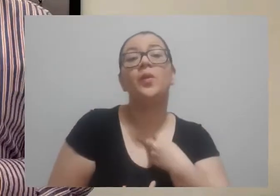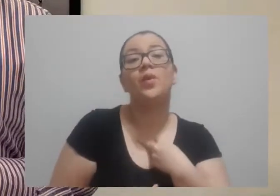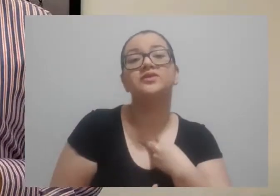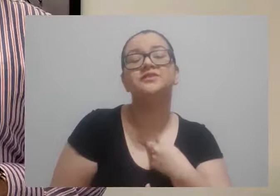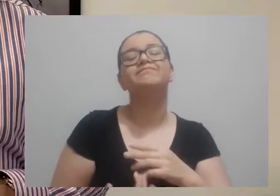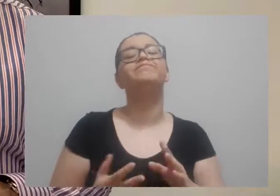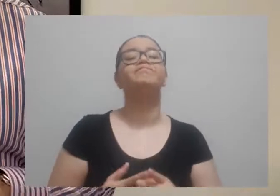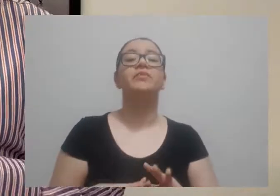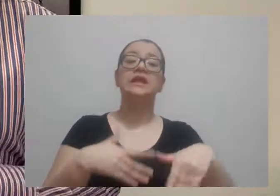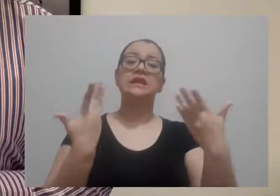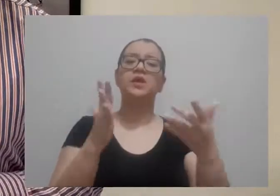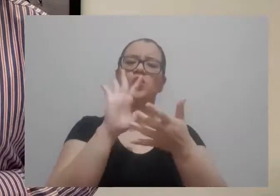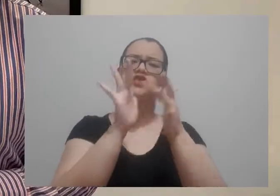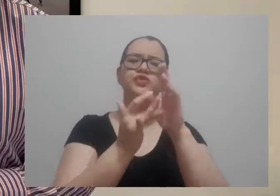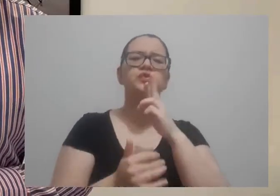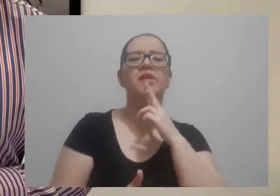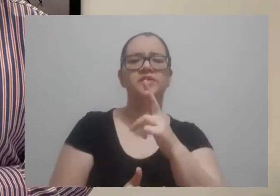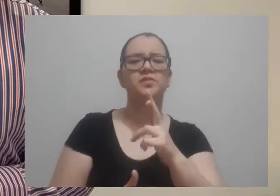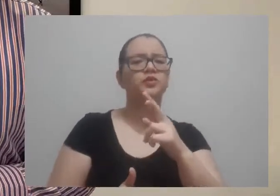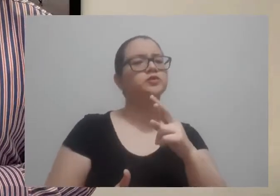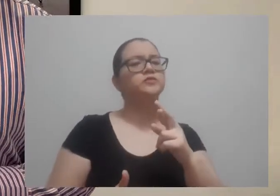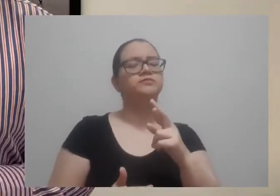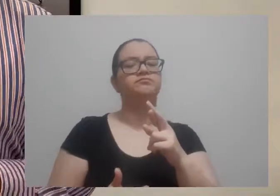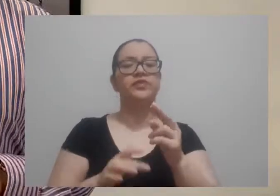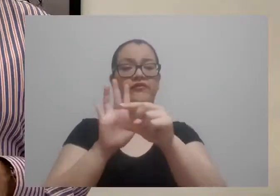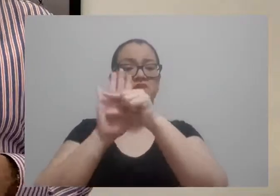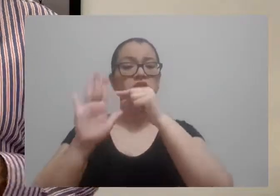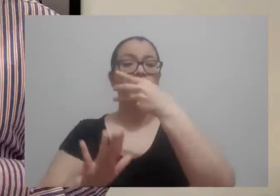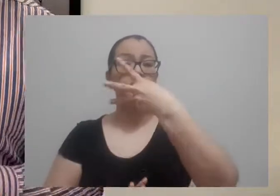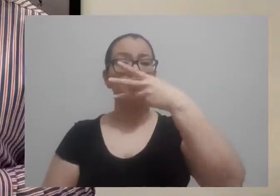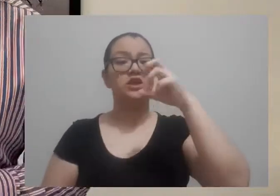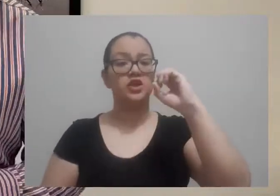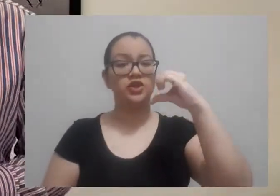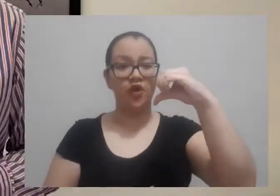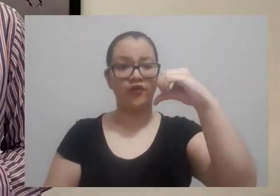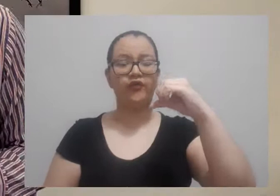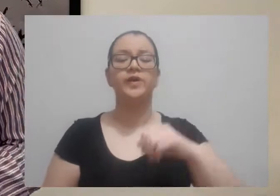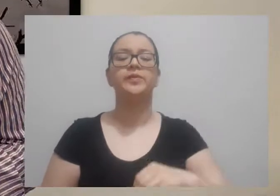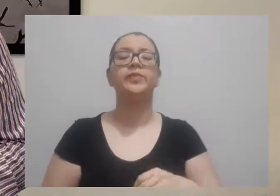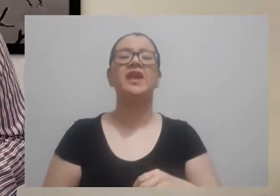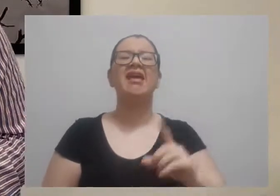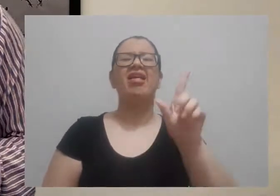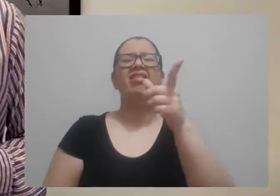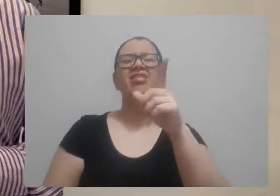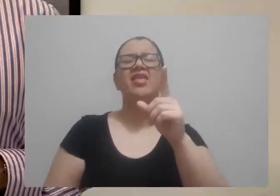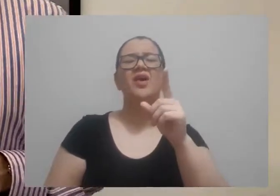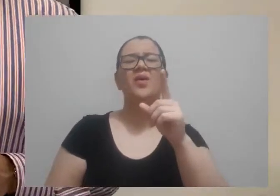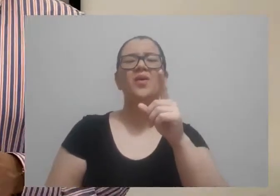autoridade. Versículo 39. Não resistam ao perverso. O pano de